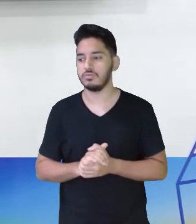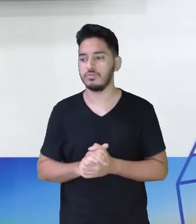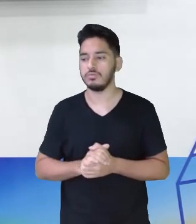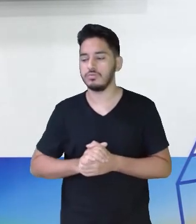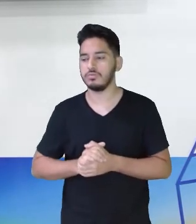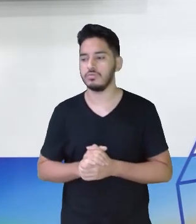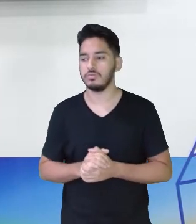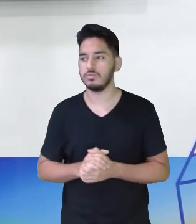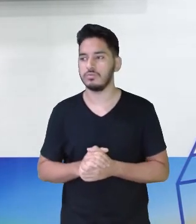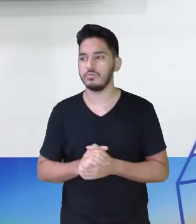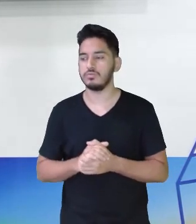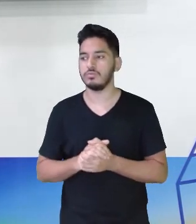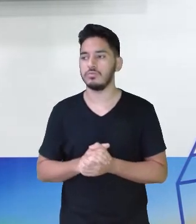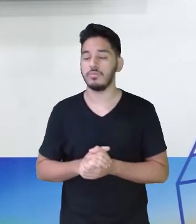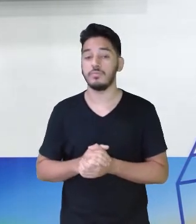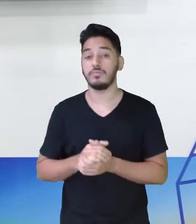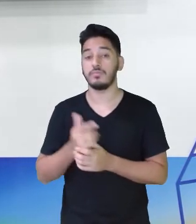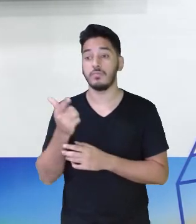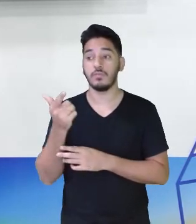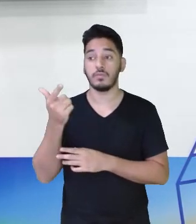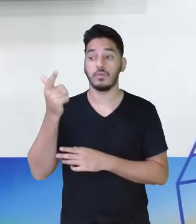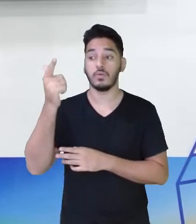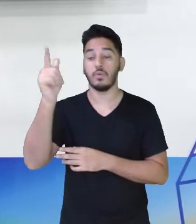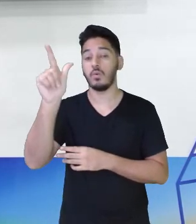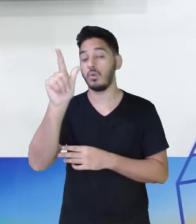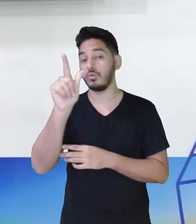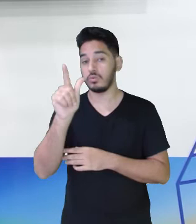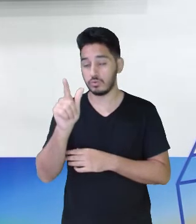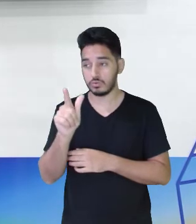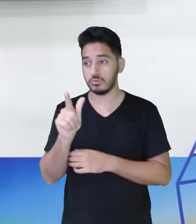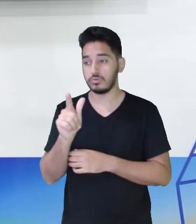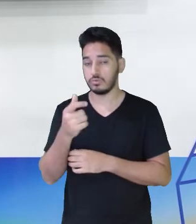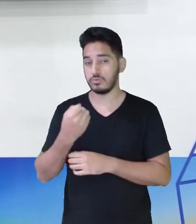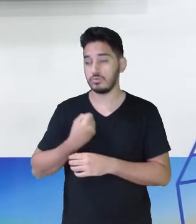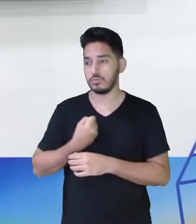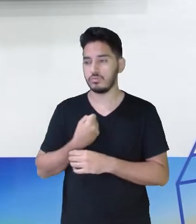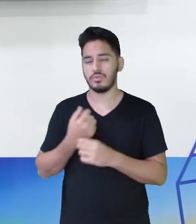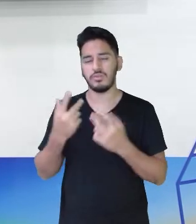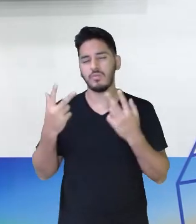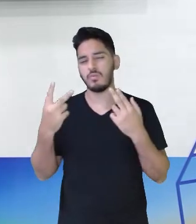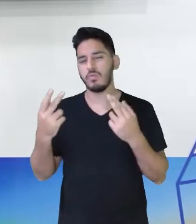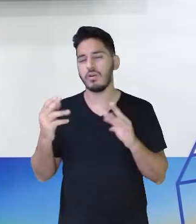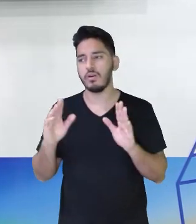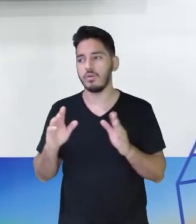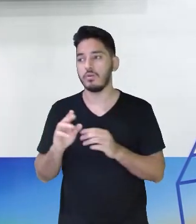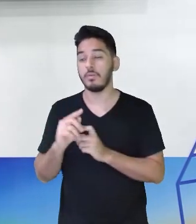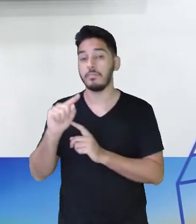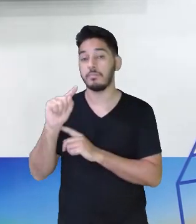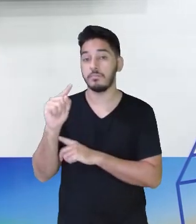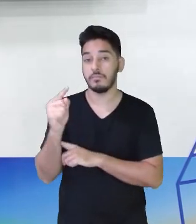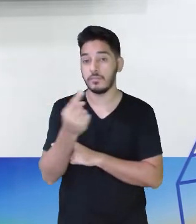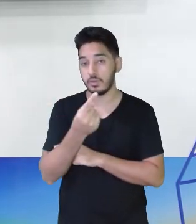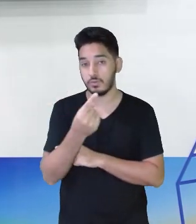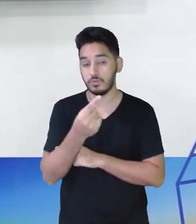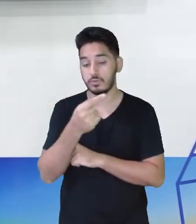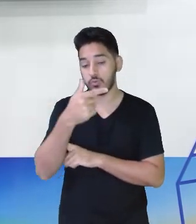fácil. Aqui eu tenho outro número que funciona da mesma forma, quinto ano.